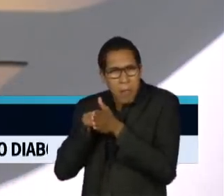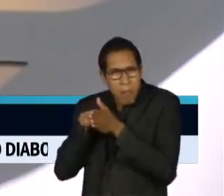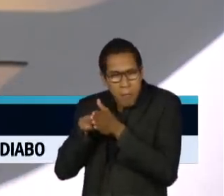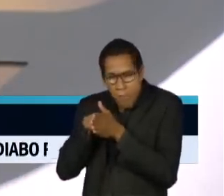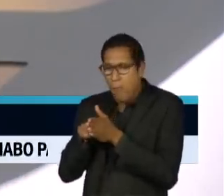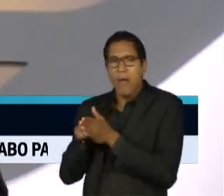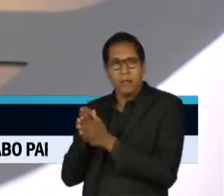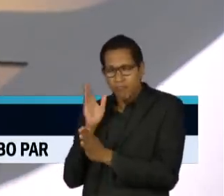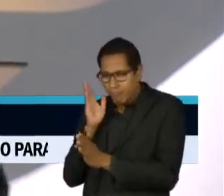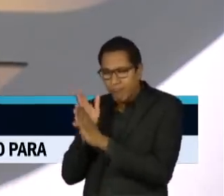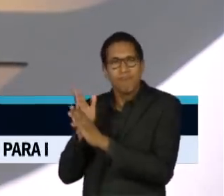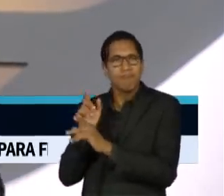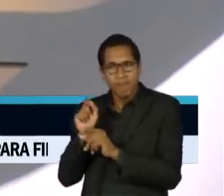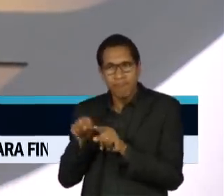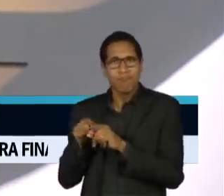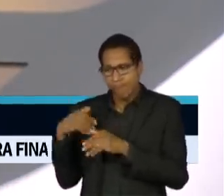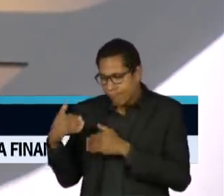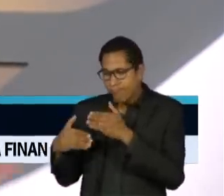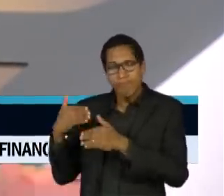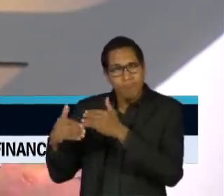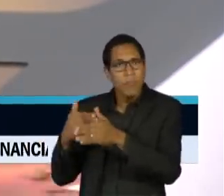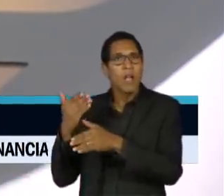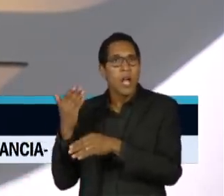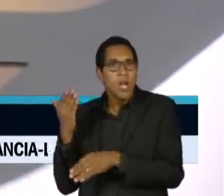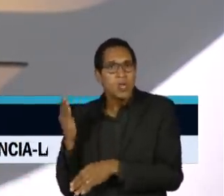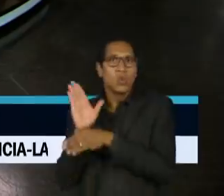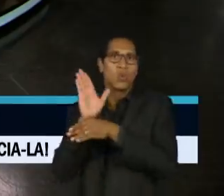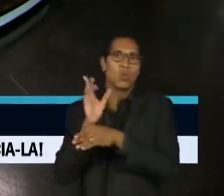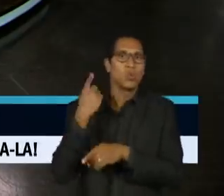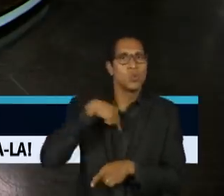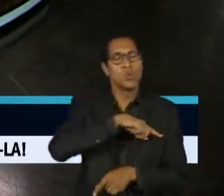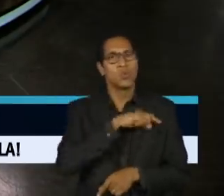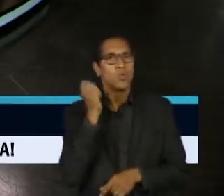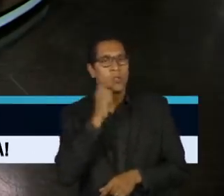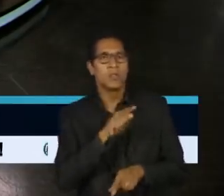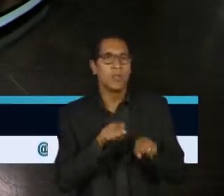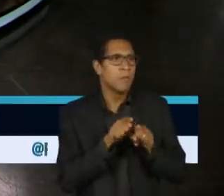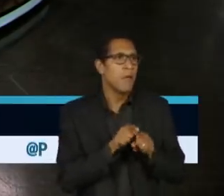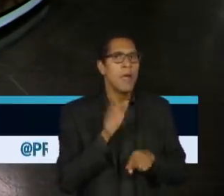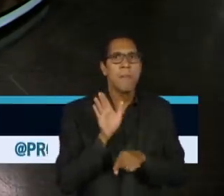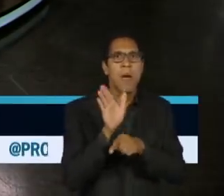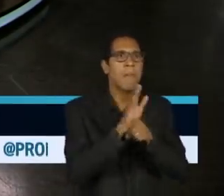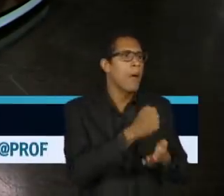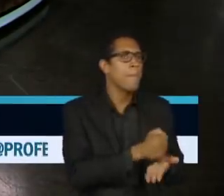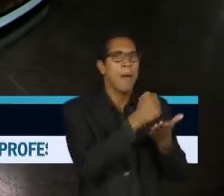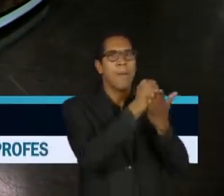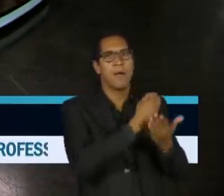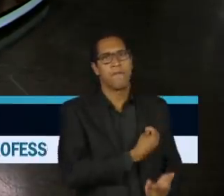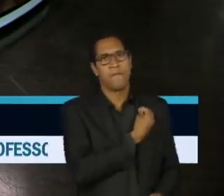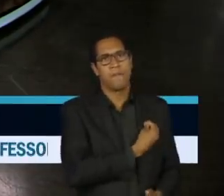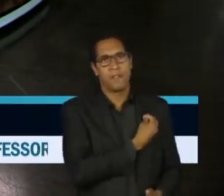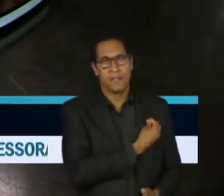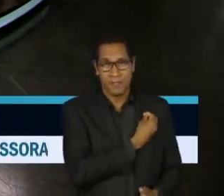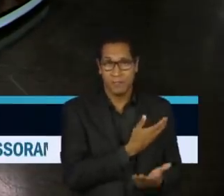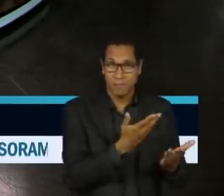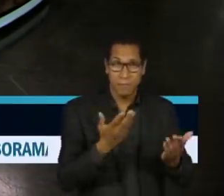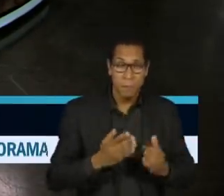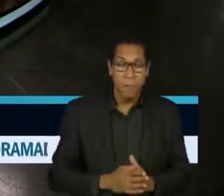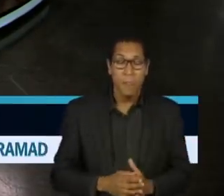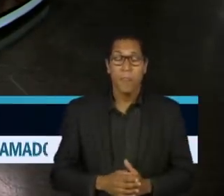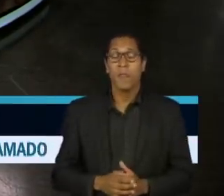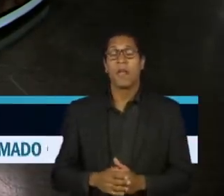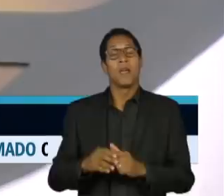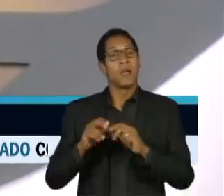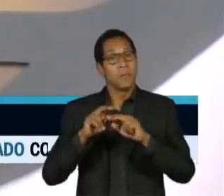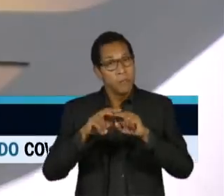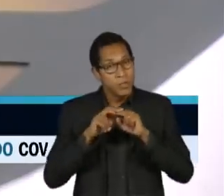e provavelmente nos fez ganhar em um tempo necessário para salvar milhões de vidas. Eu acho que reforça a ideia